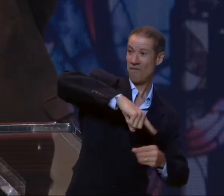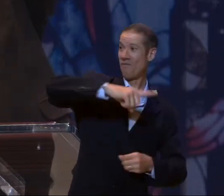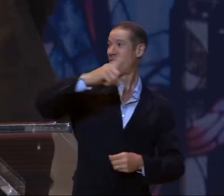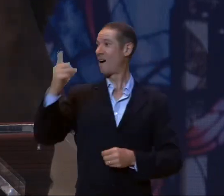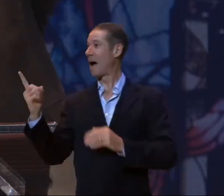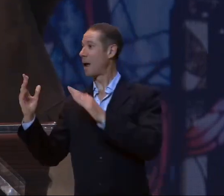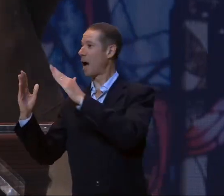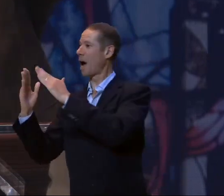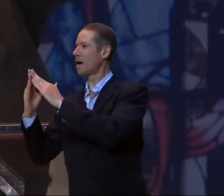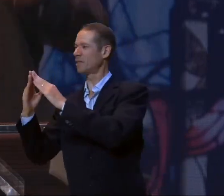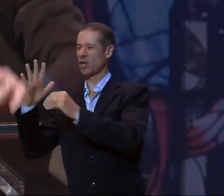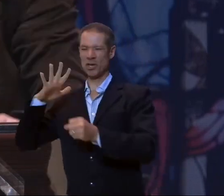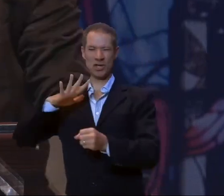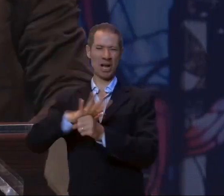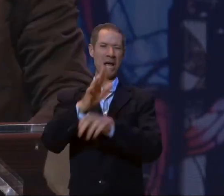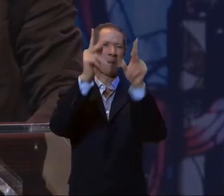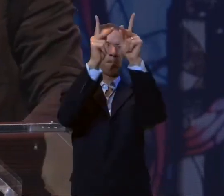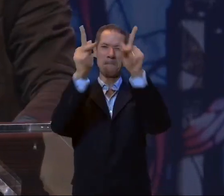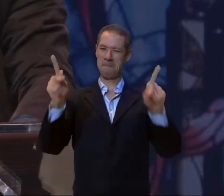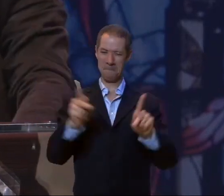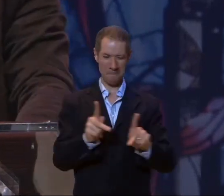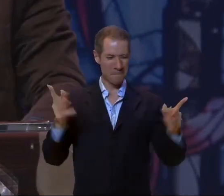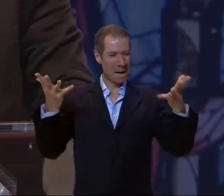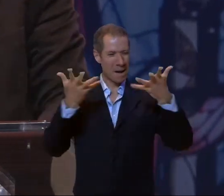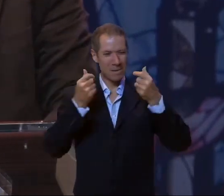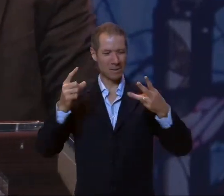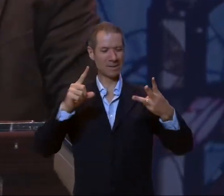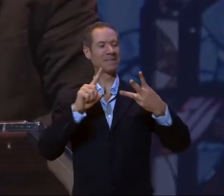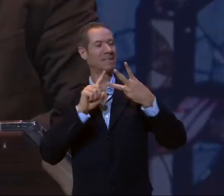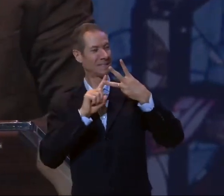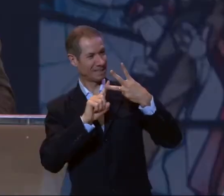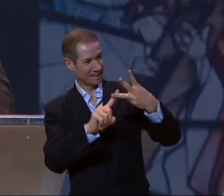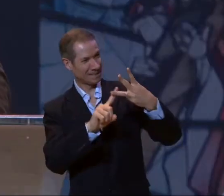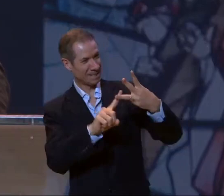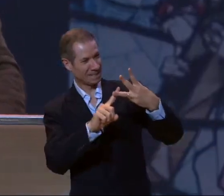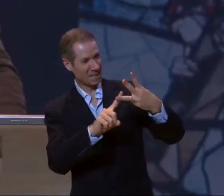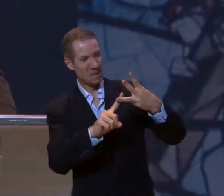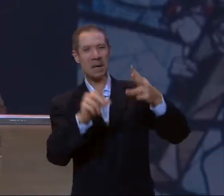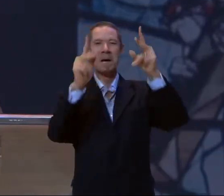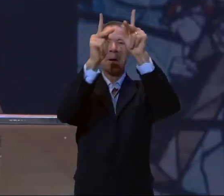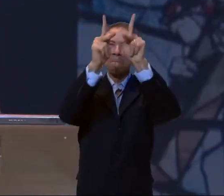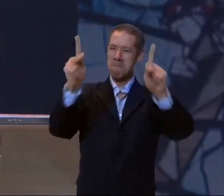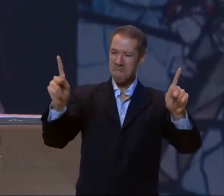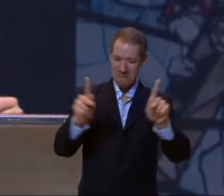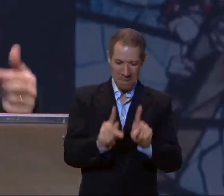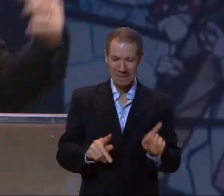desta paz maravilhosa. Terceiro, essa paz